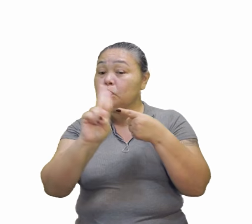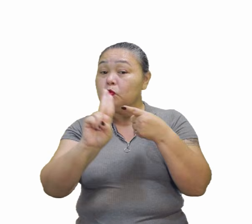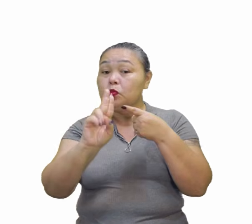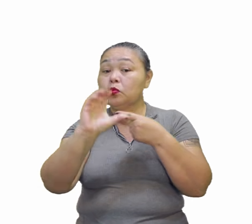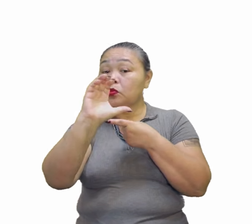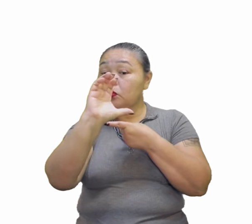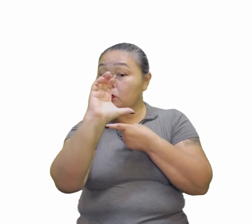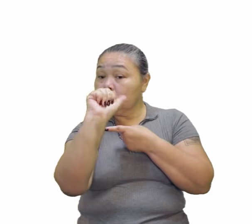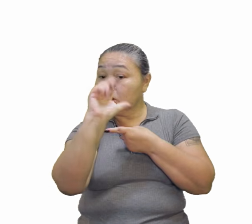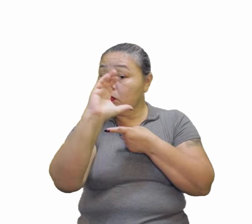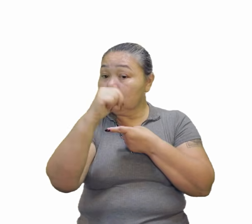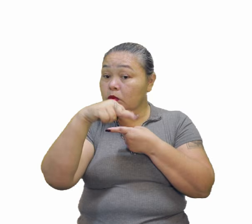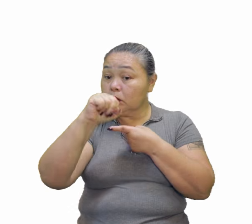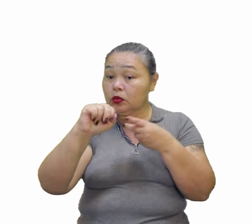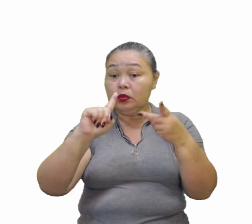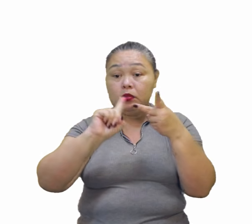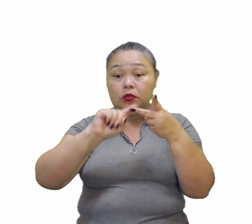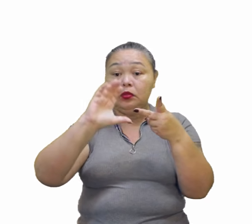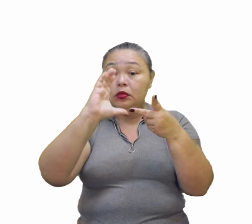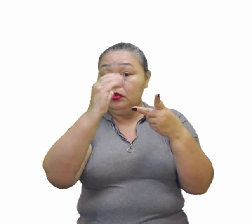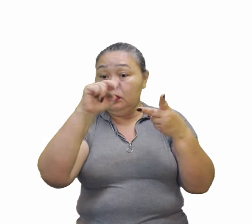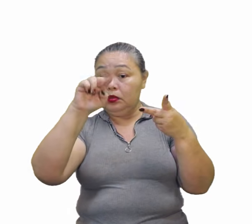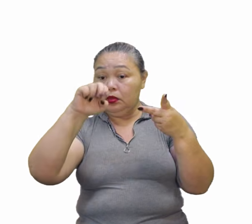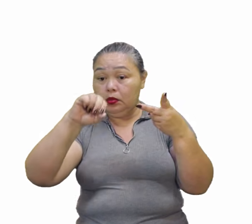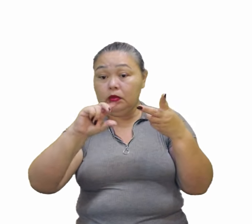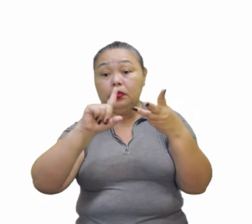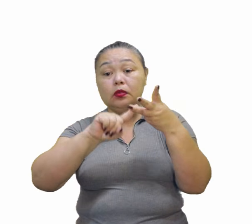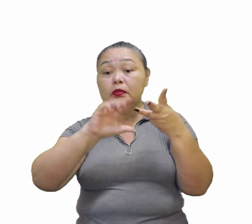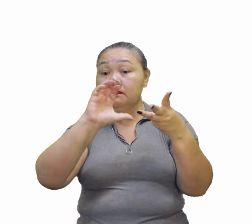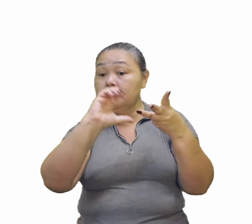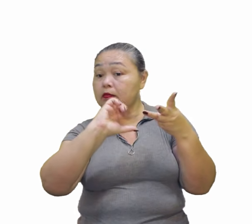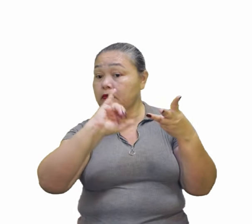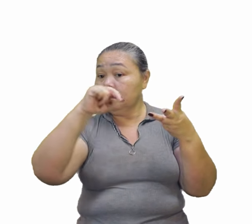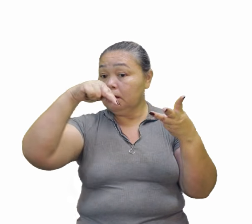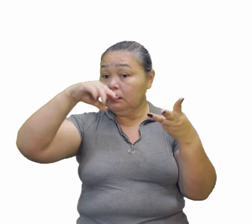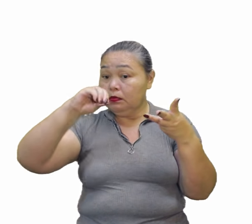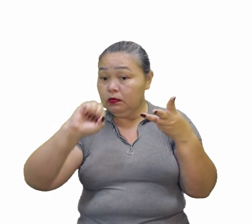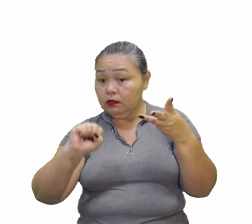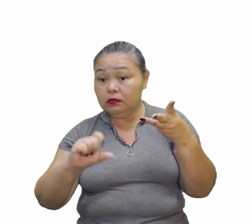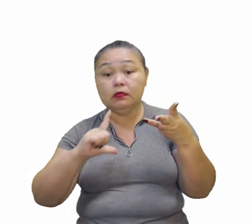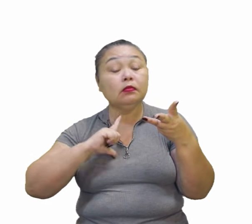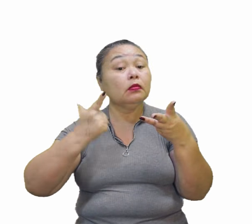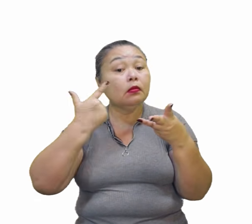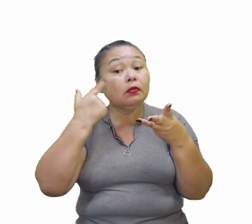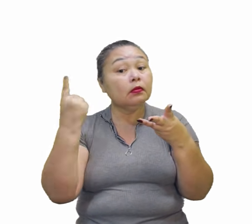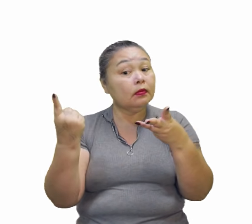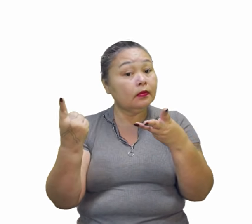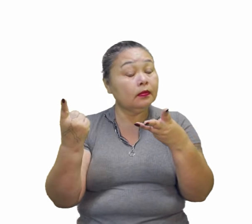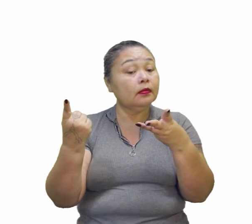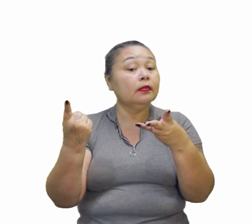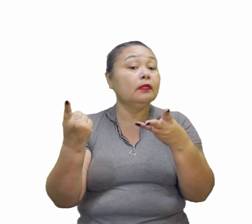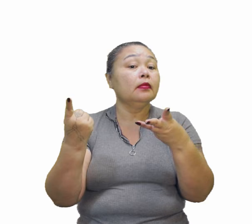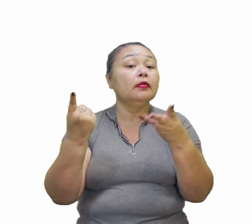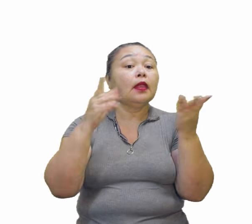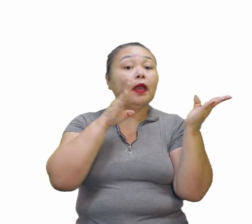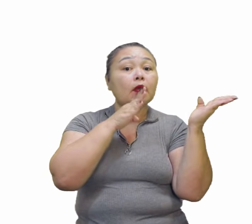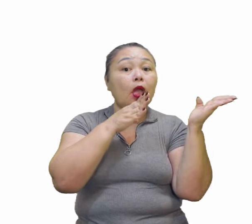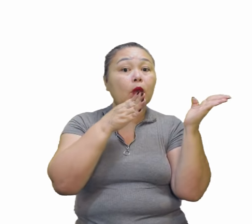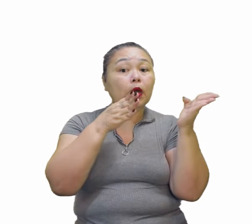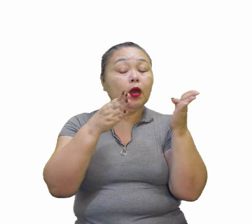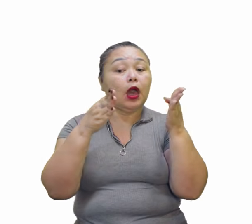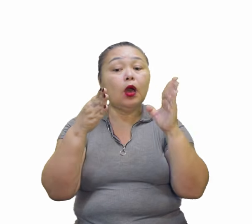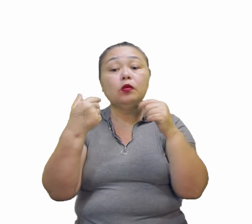dos alcanos, dos alcenos e dos alcinos. Vimos que nós estamos falando de cadeias